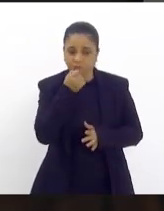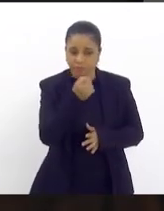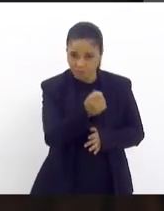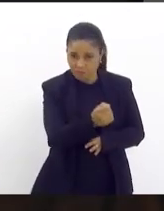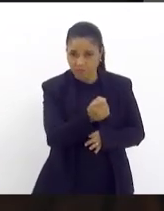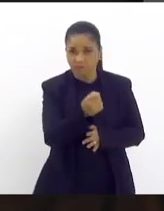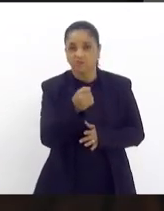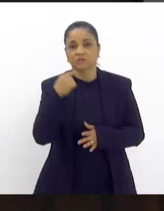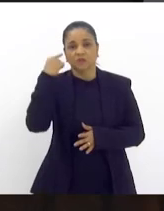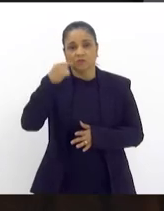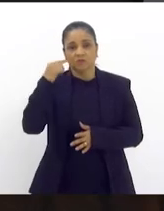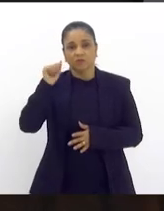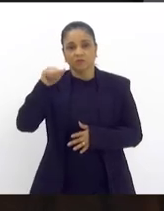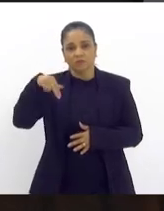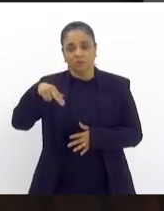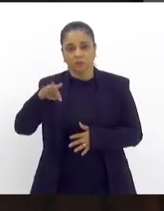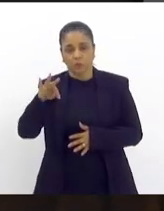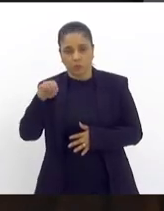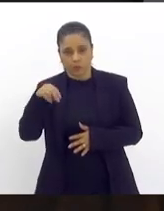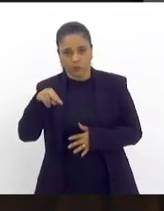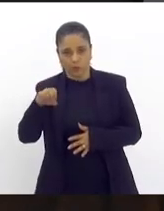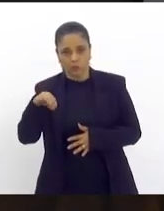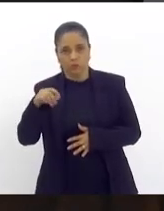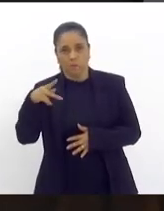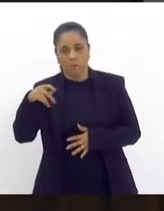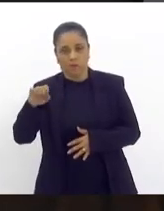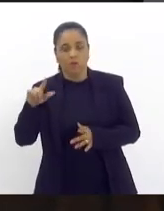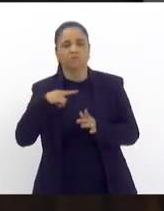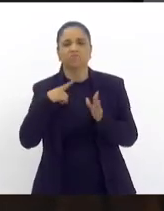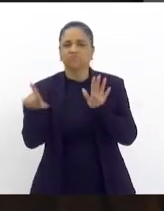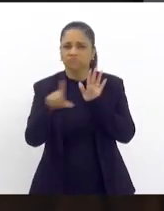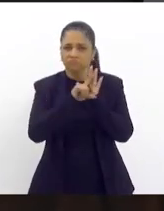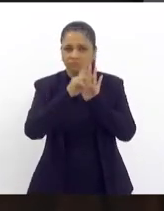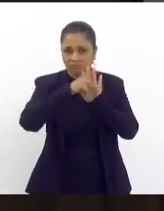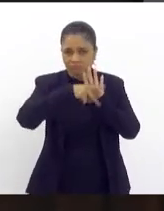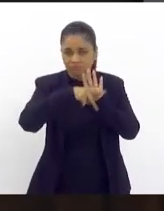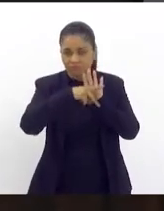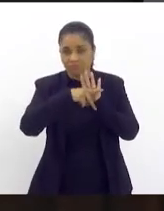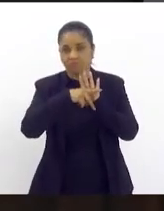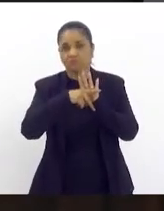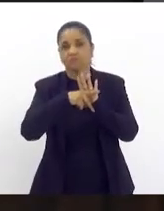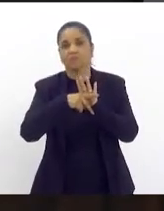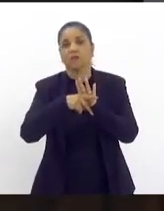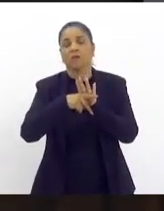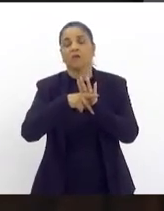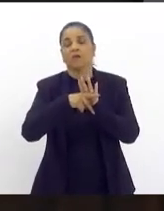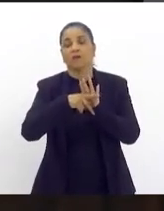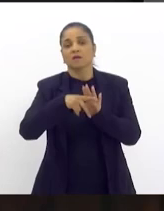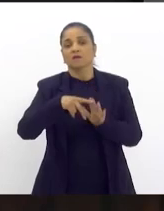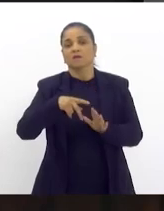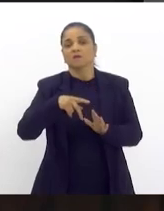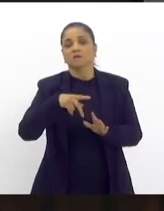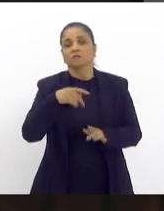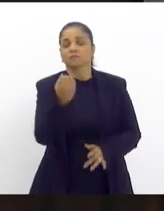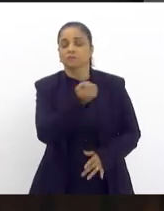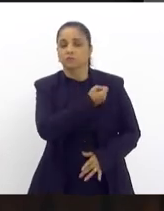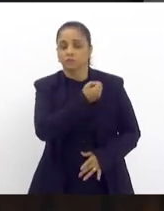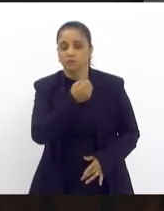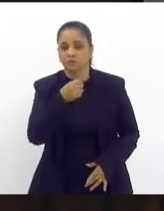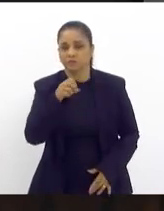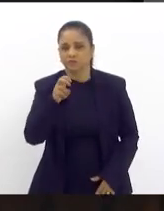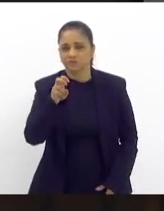deputado Otônio de Paula. Há sobre a mesa requerimento de inclusão na ordem do dia do projeto de lei número